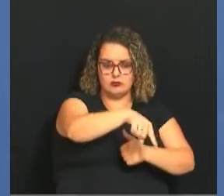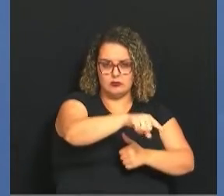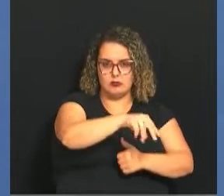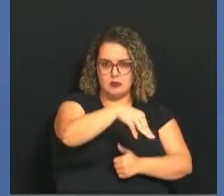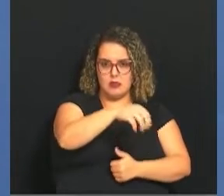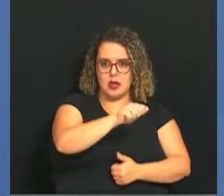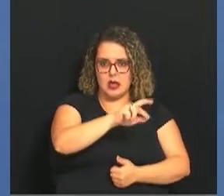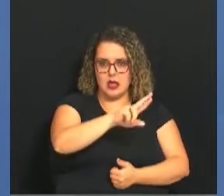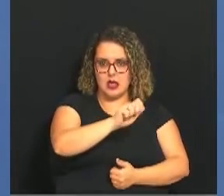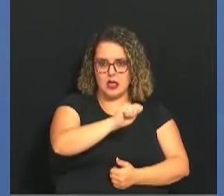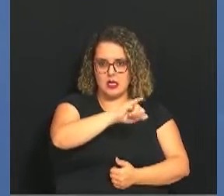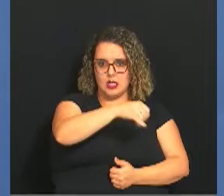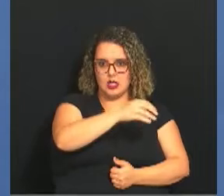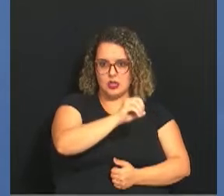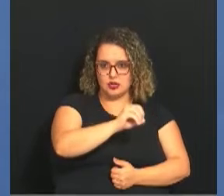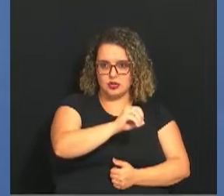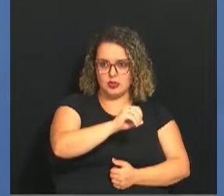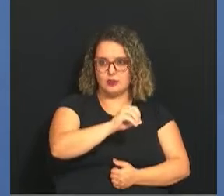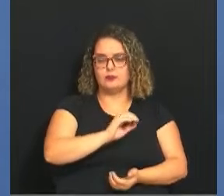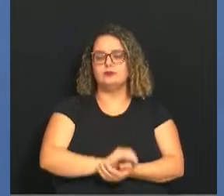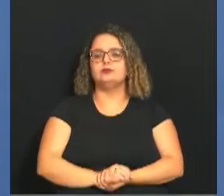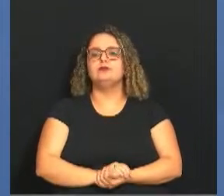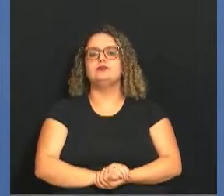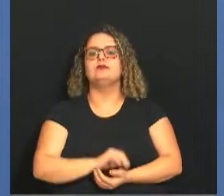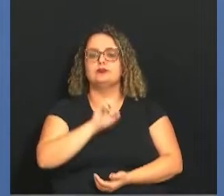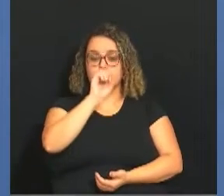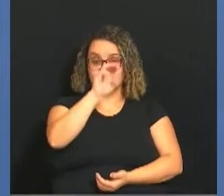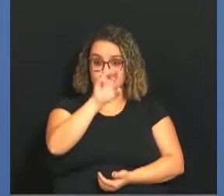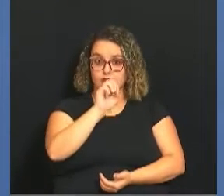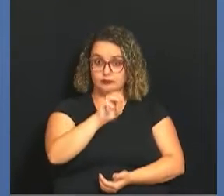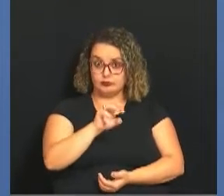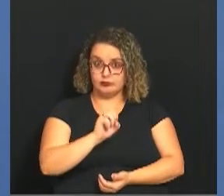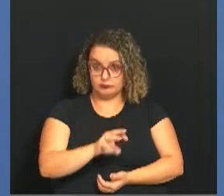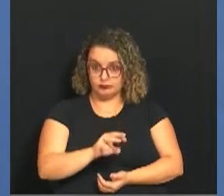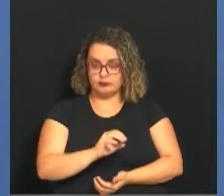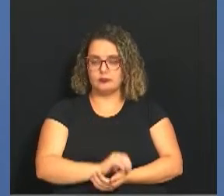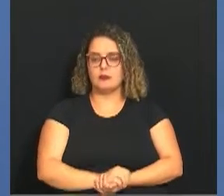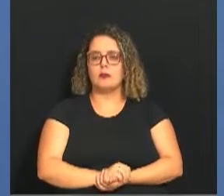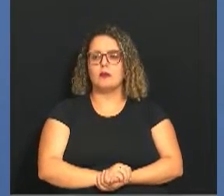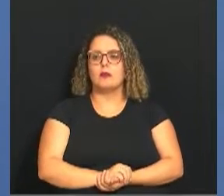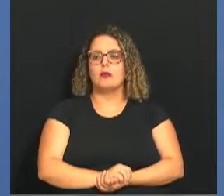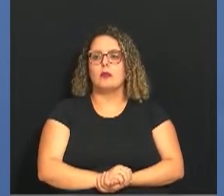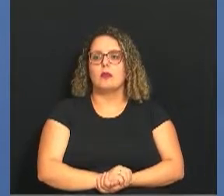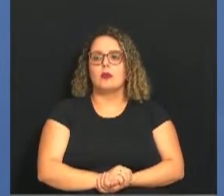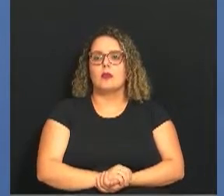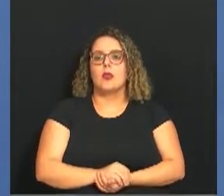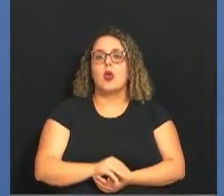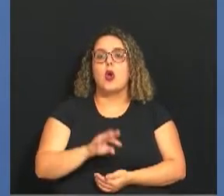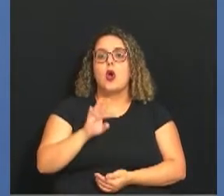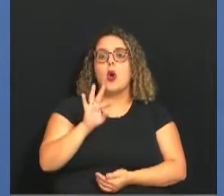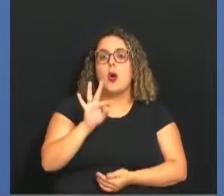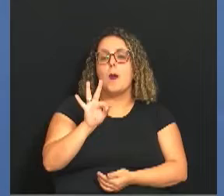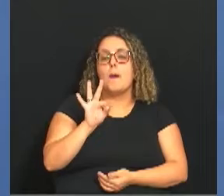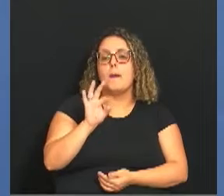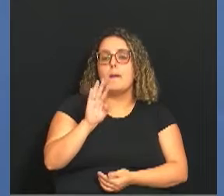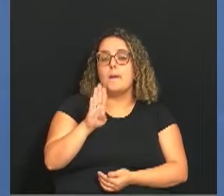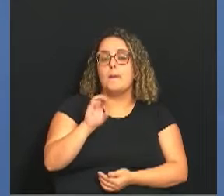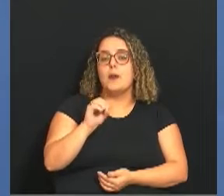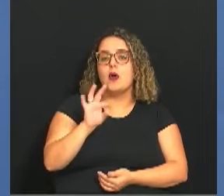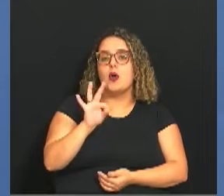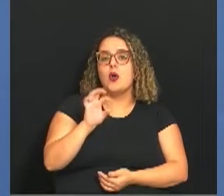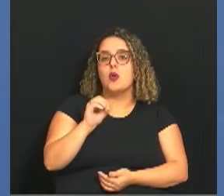no sistema BRT. Os semáforos implantados próximo à estação têm botoeiras, ou seja, para